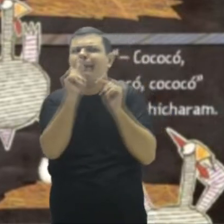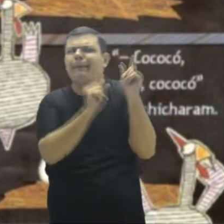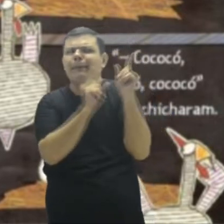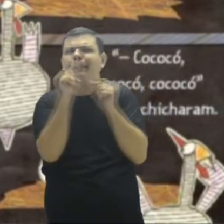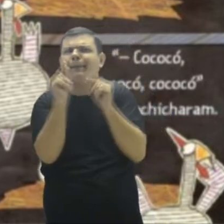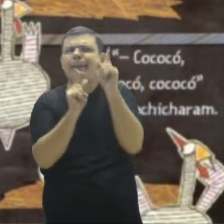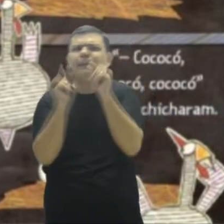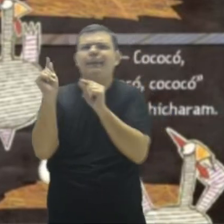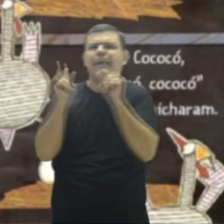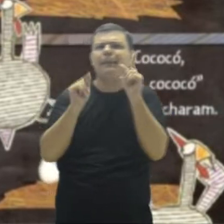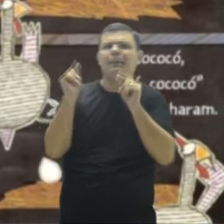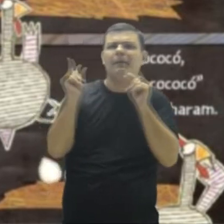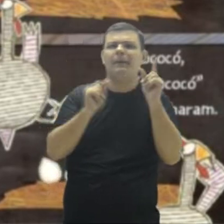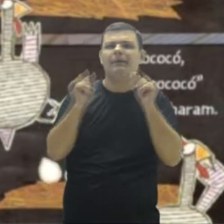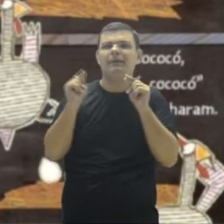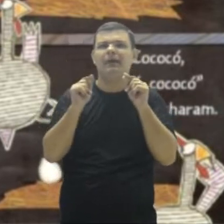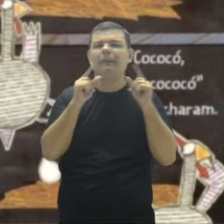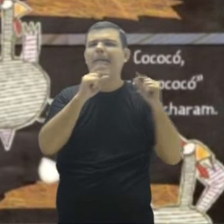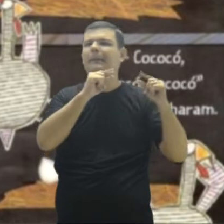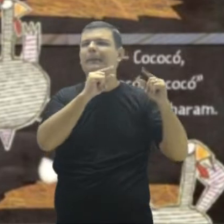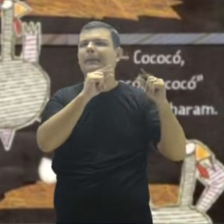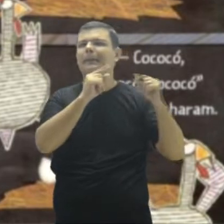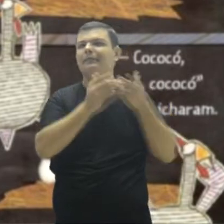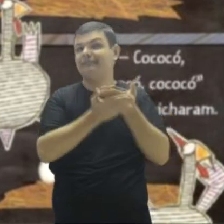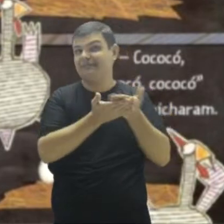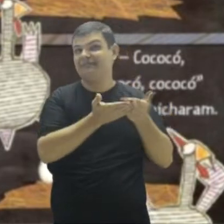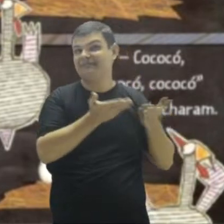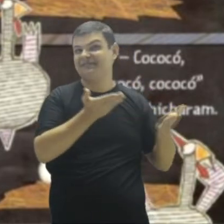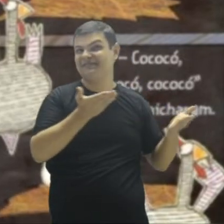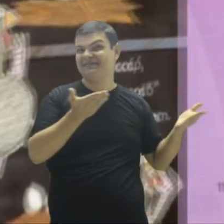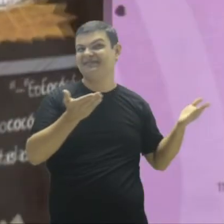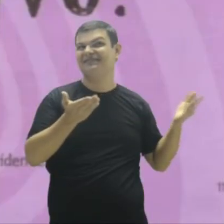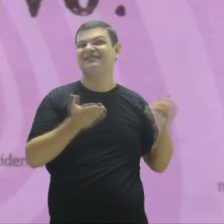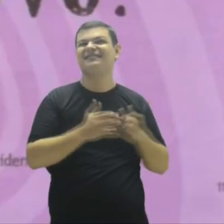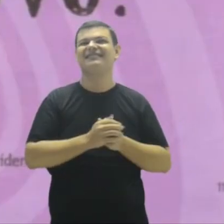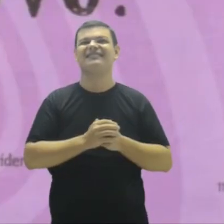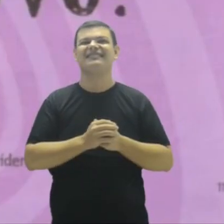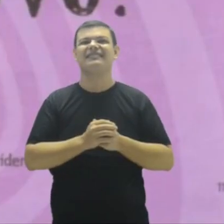cocô, cocô, cochicharam as galinhas.